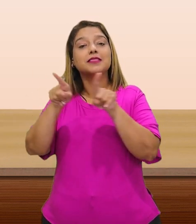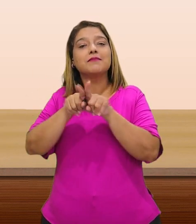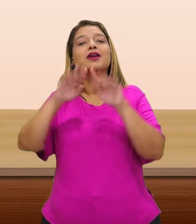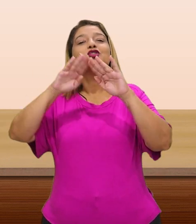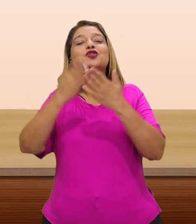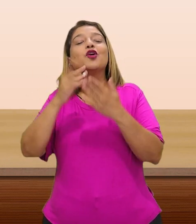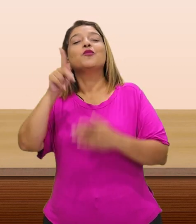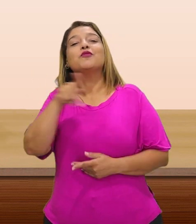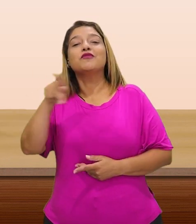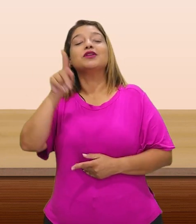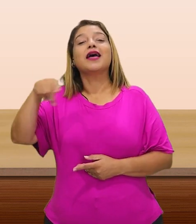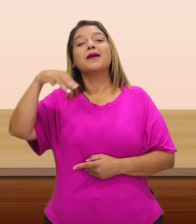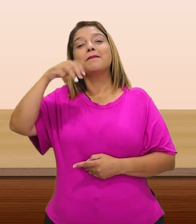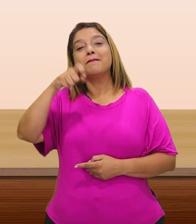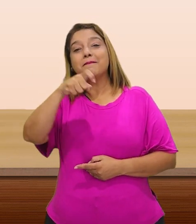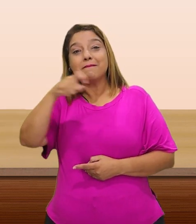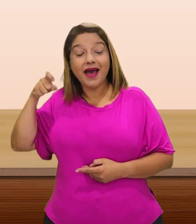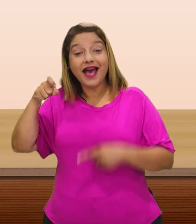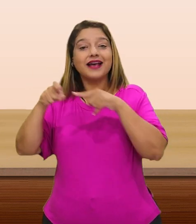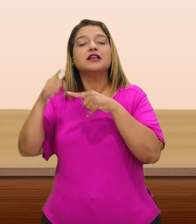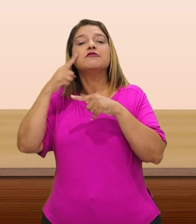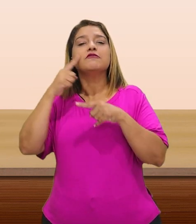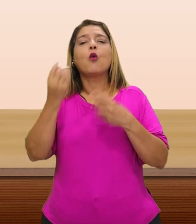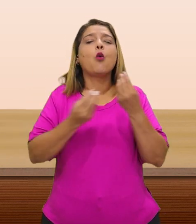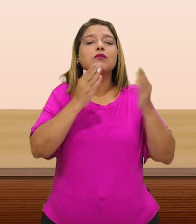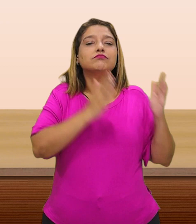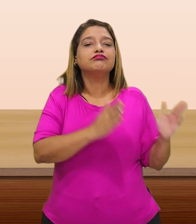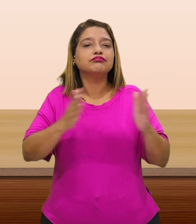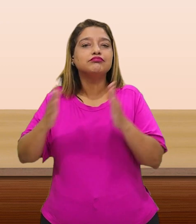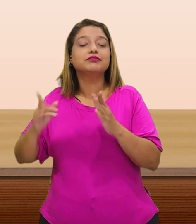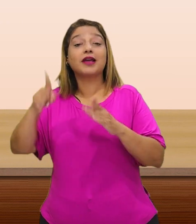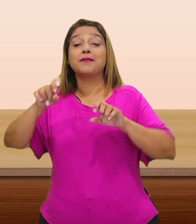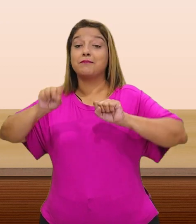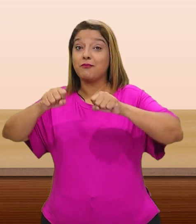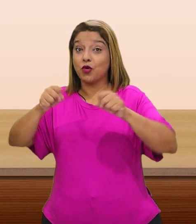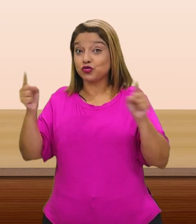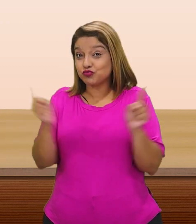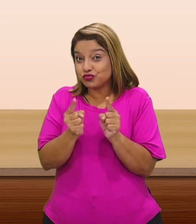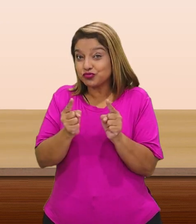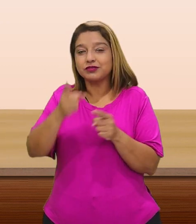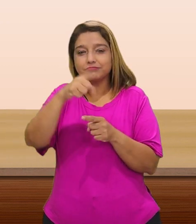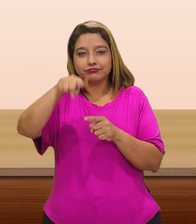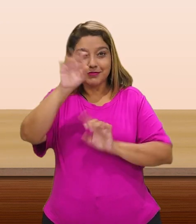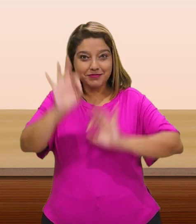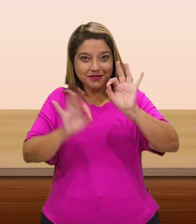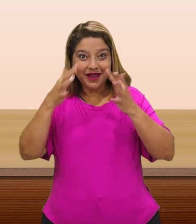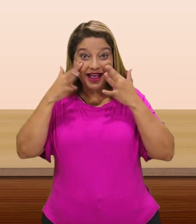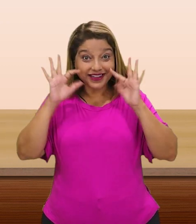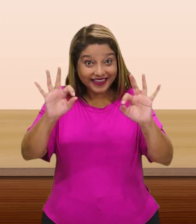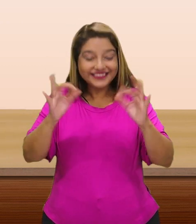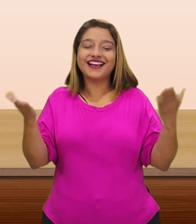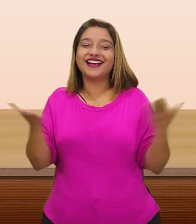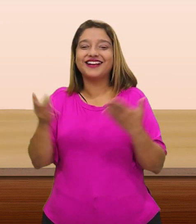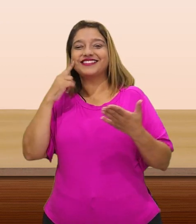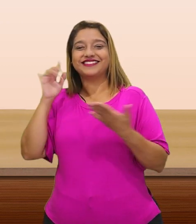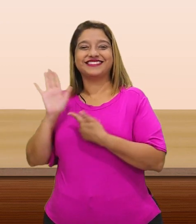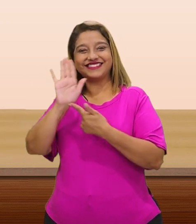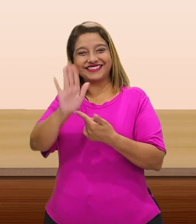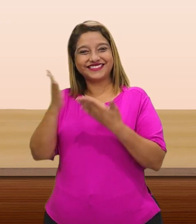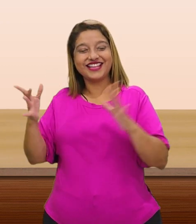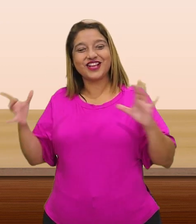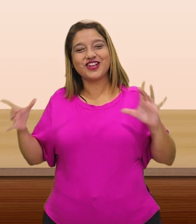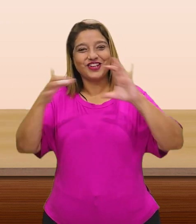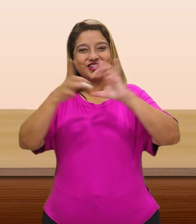nos ensinando passo a passo da construção de uma mini moto elétrica. Estão preparados e atentos? Com